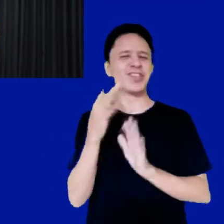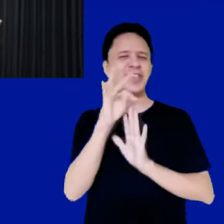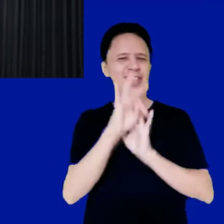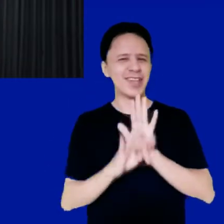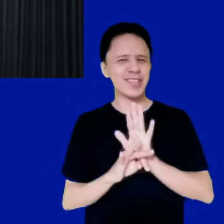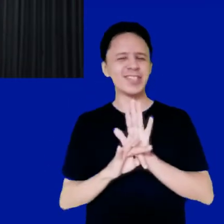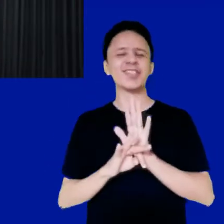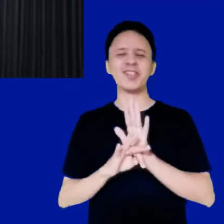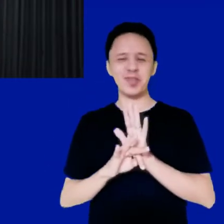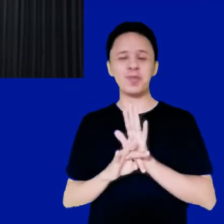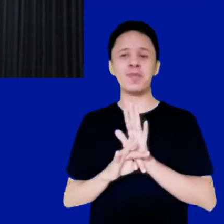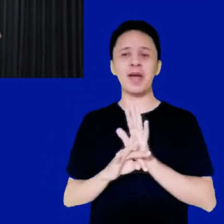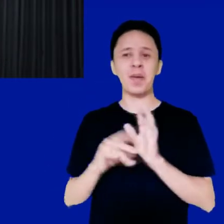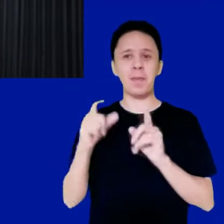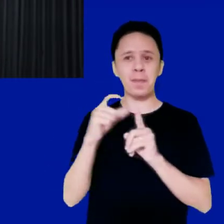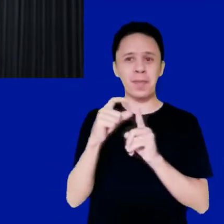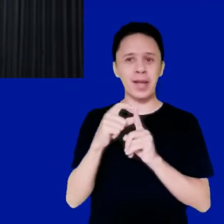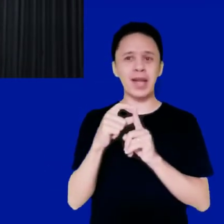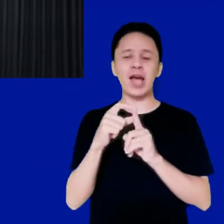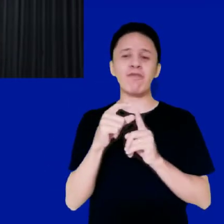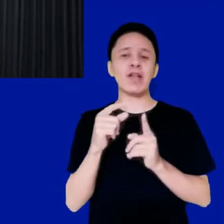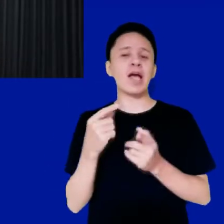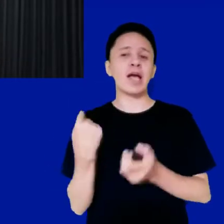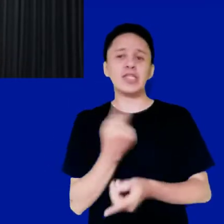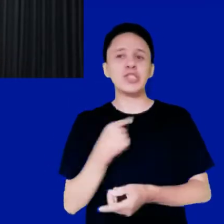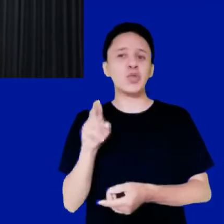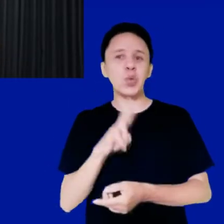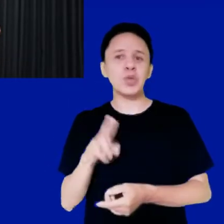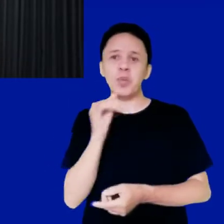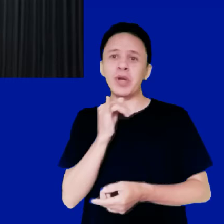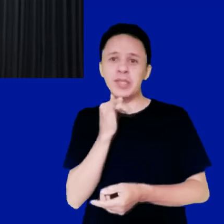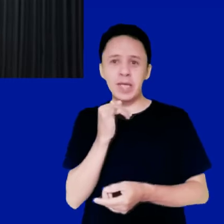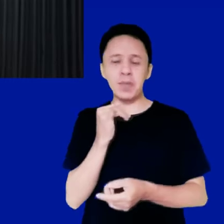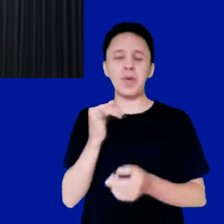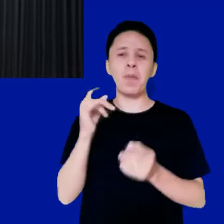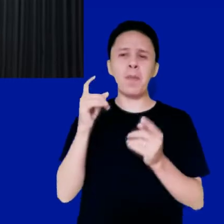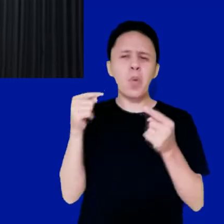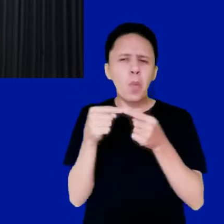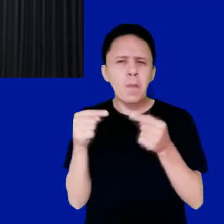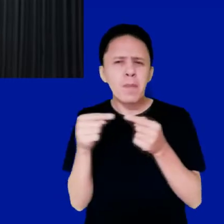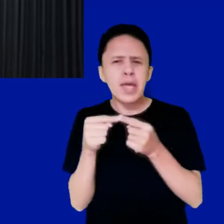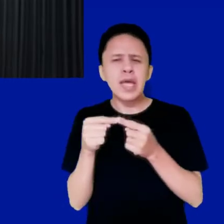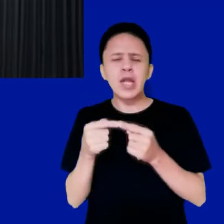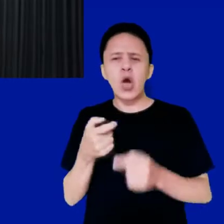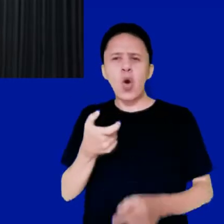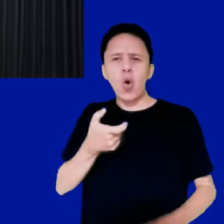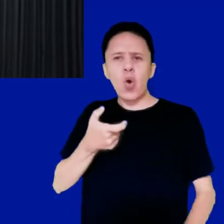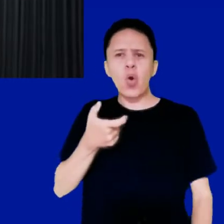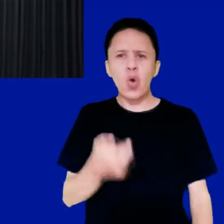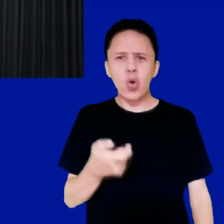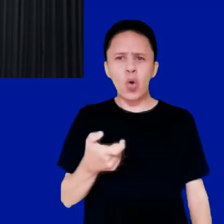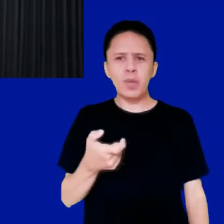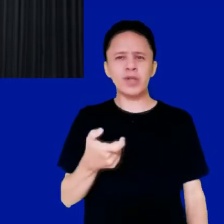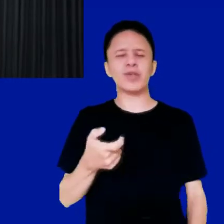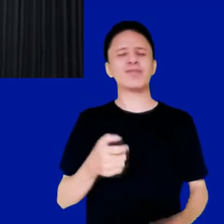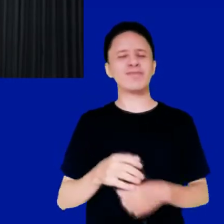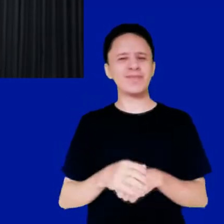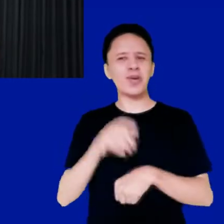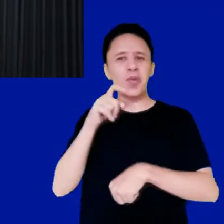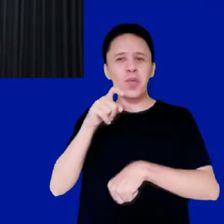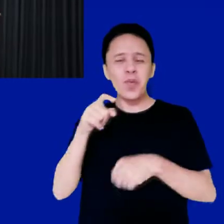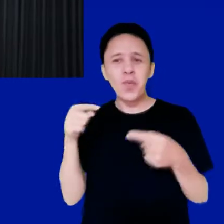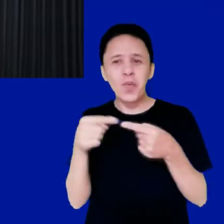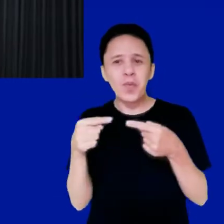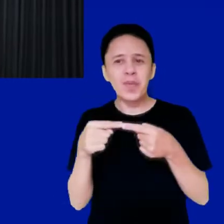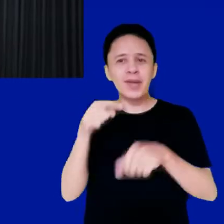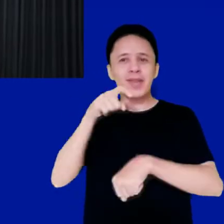texto surgiu. Então essa palavra crônica tem o mesmo radical que a gente usa, por exemplo, para falar cronômetro, né? Ou seja, tem a